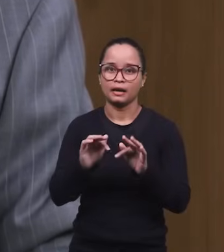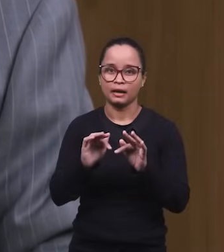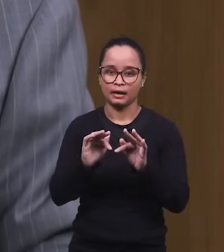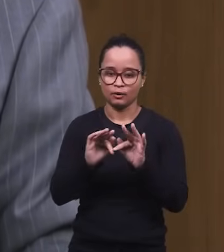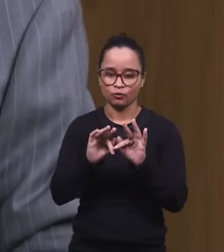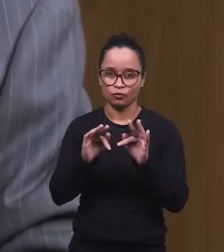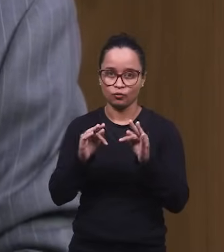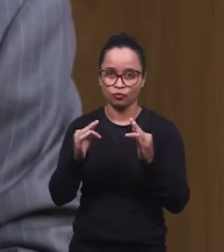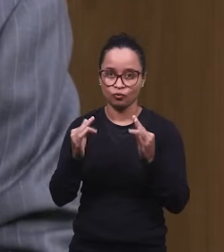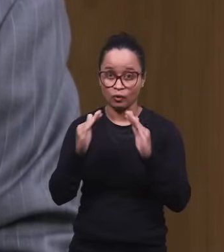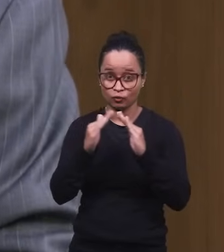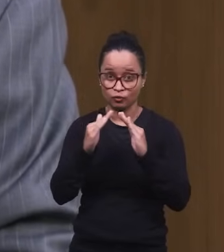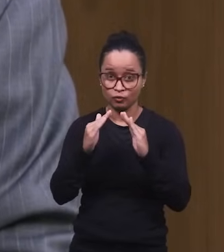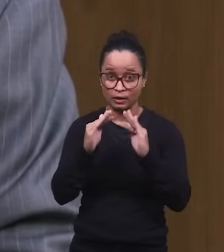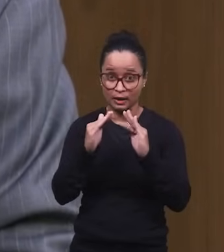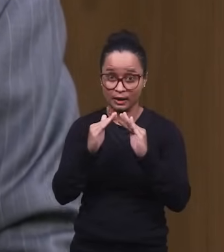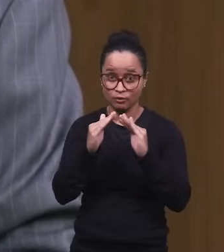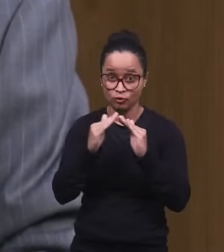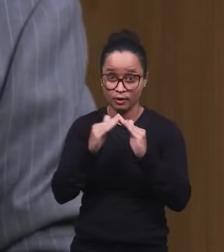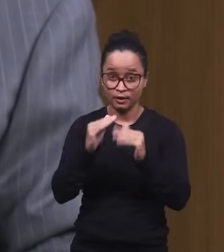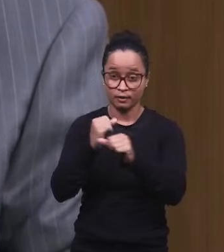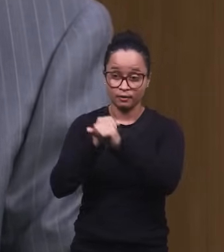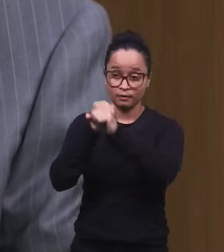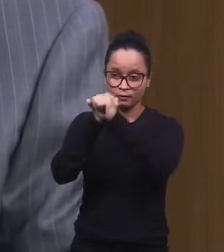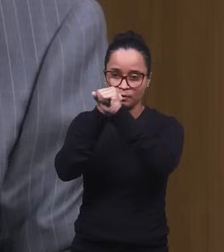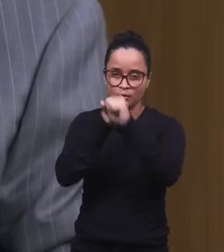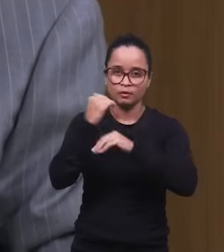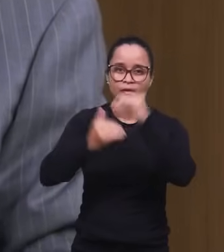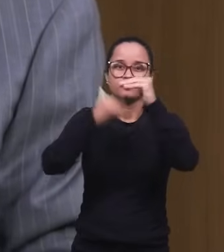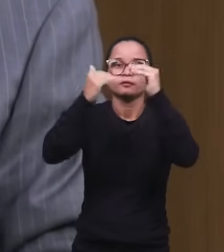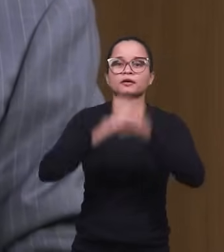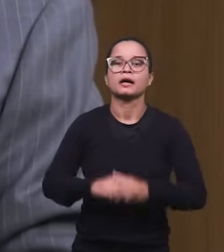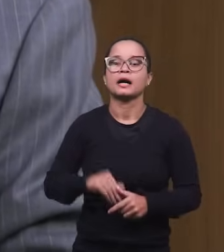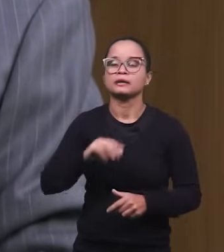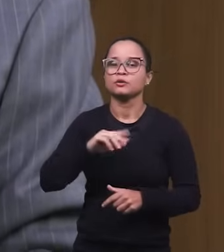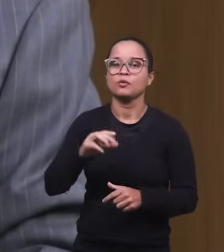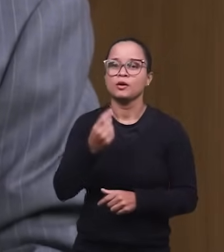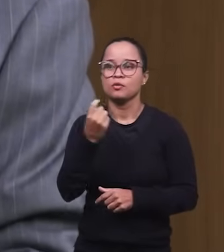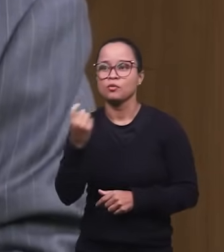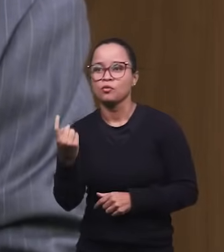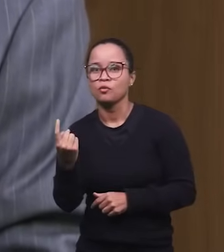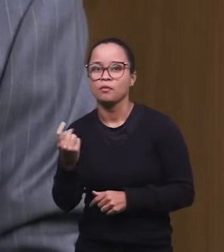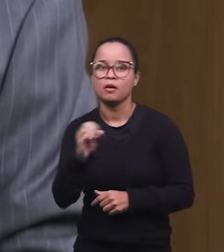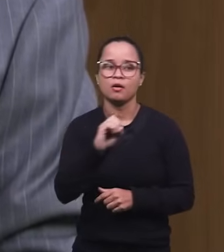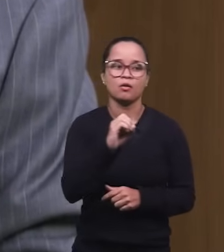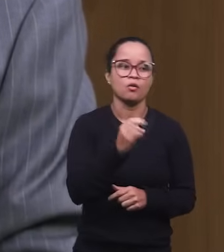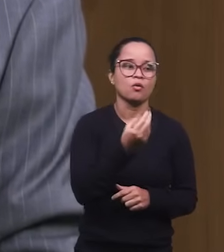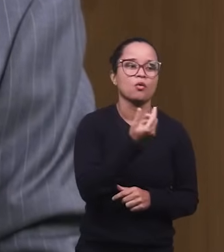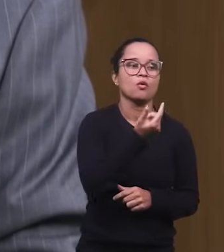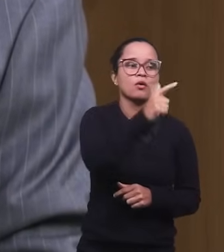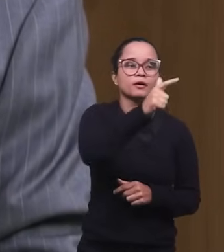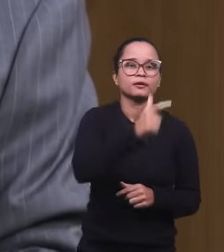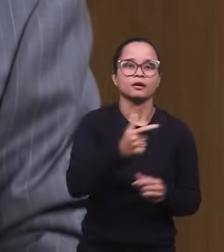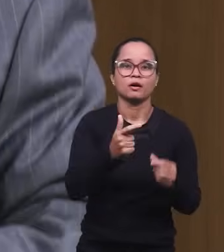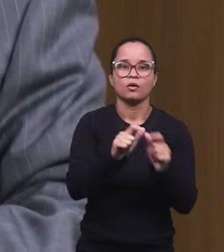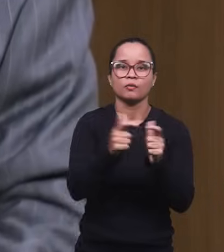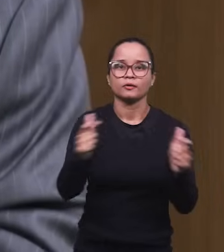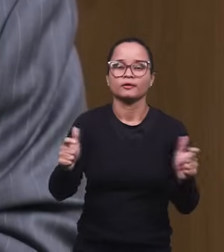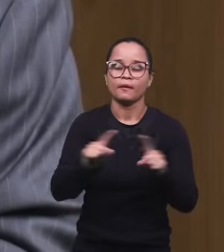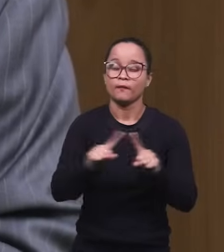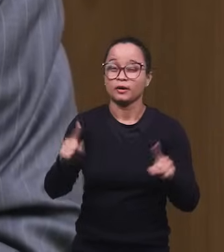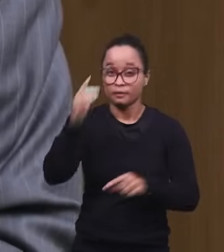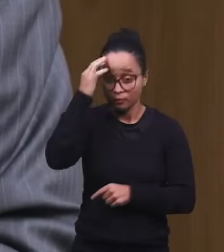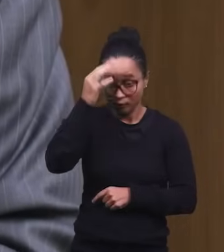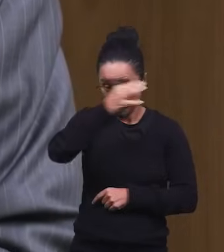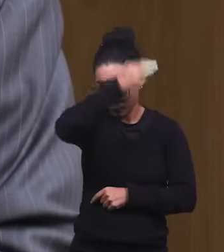edifica a sua casa. Não é uma ou outra e nem a maioria. Mas aqui quem está